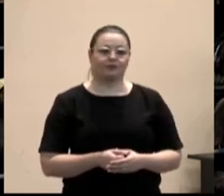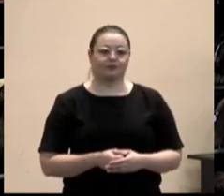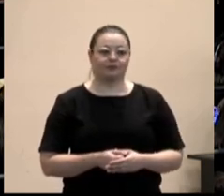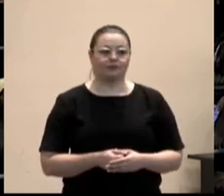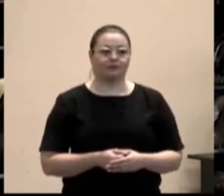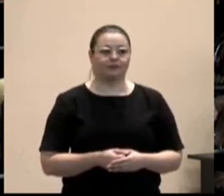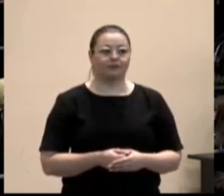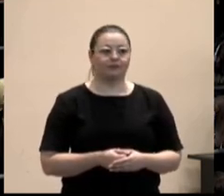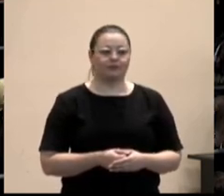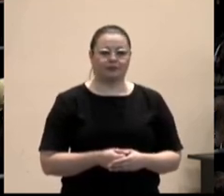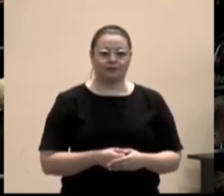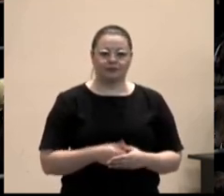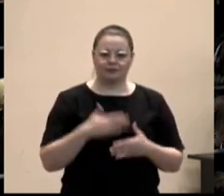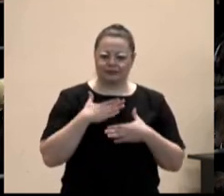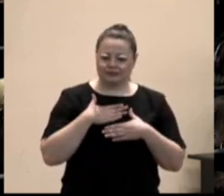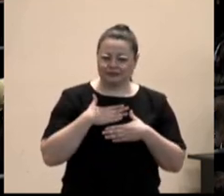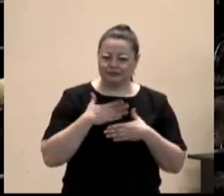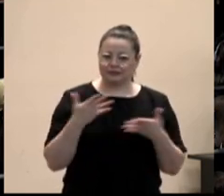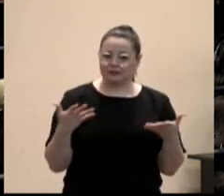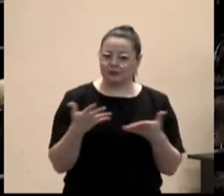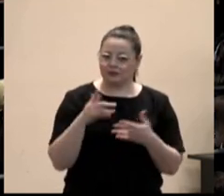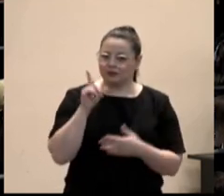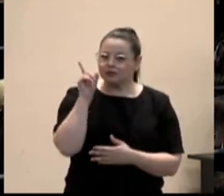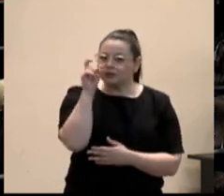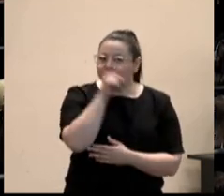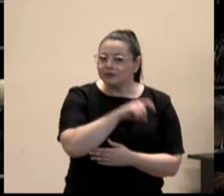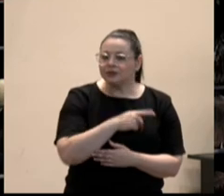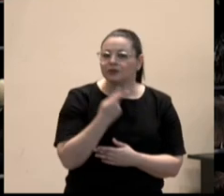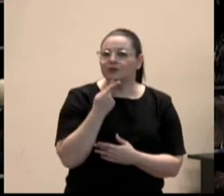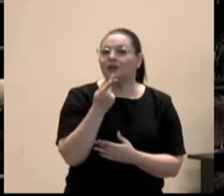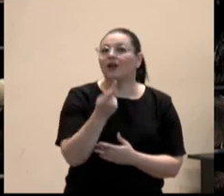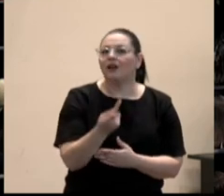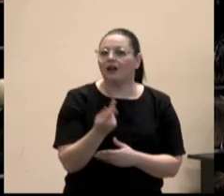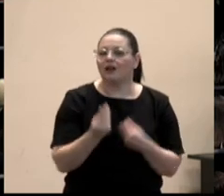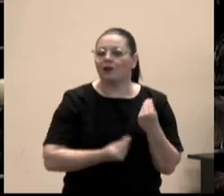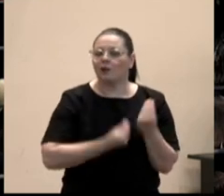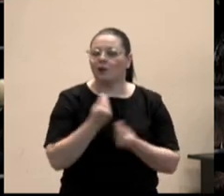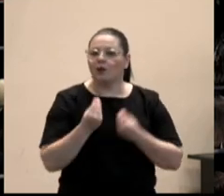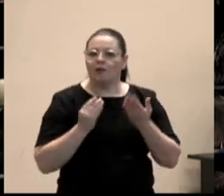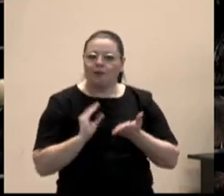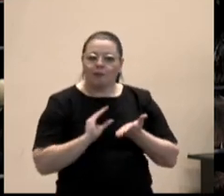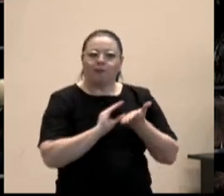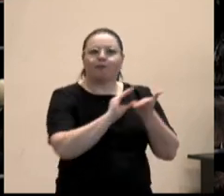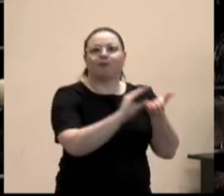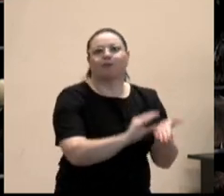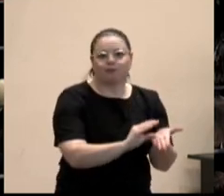Para mim agora ficou difícil a tarefa de falar sobre como financiar, né? Tudo isso aí.